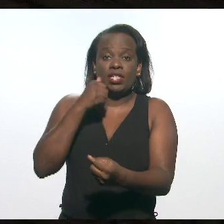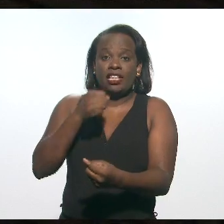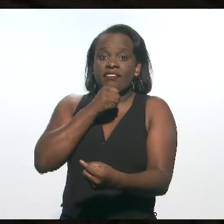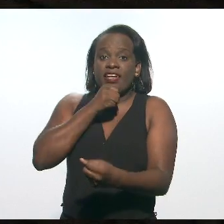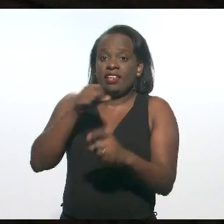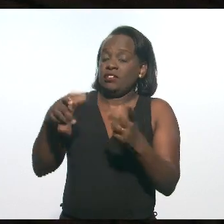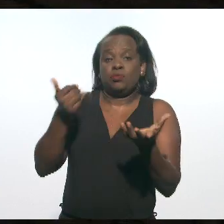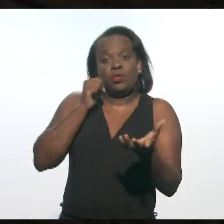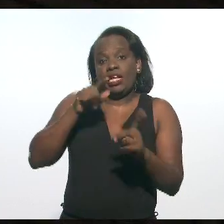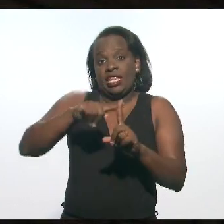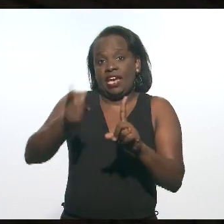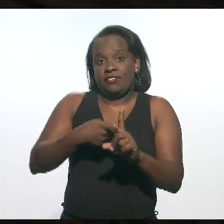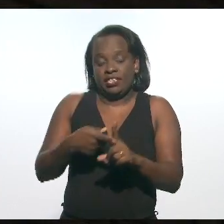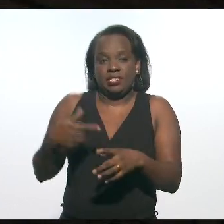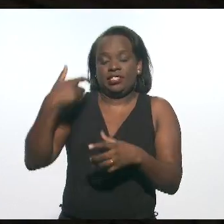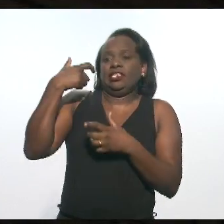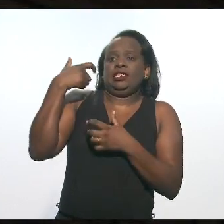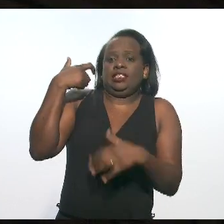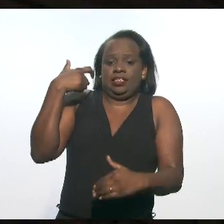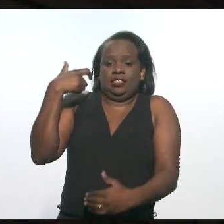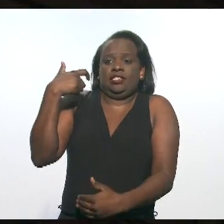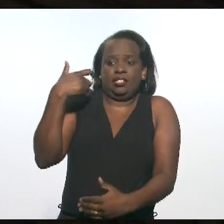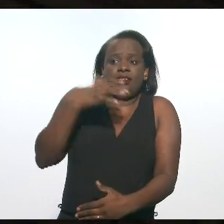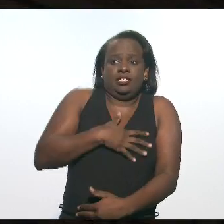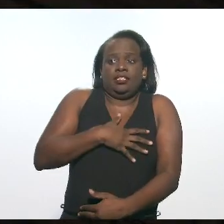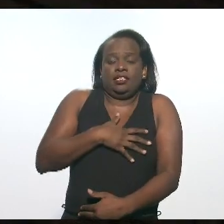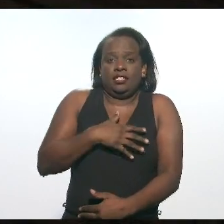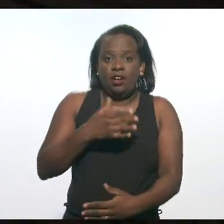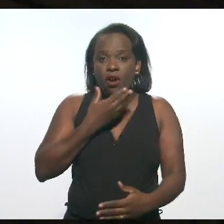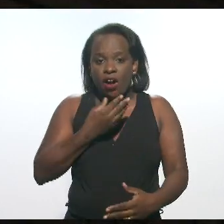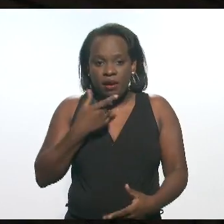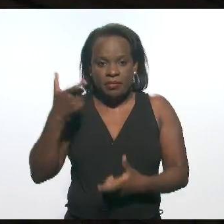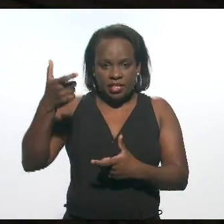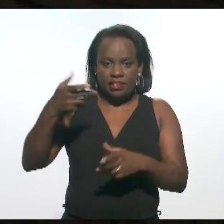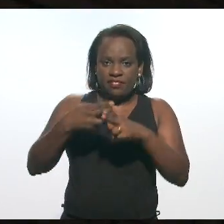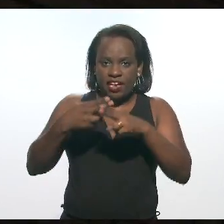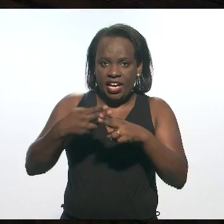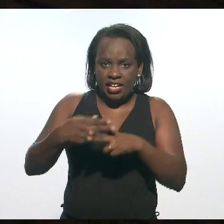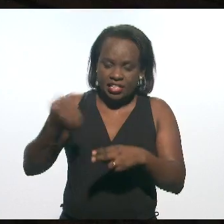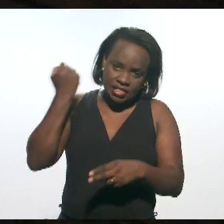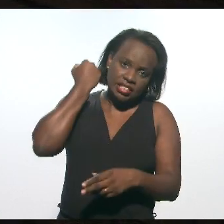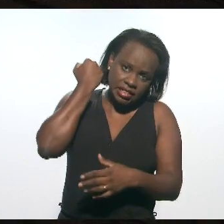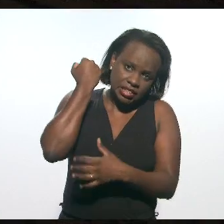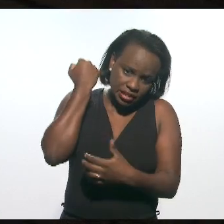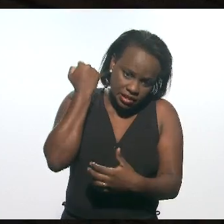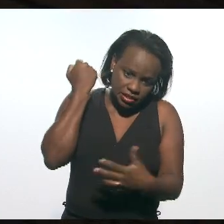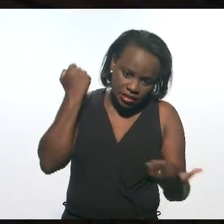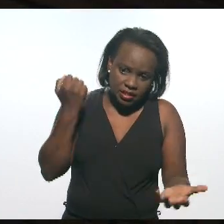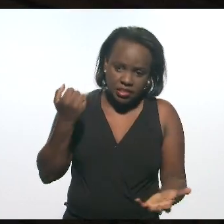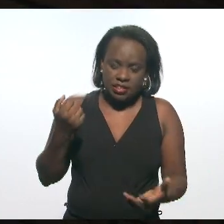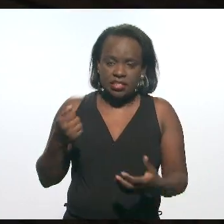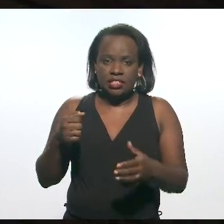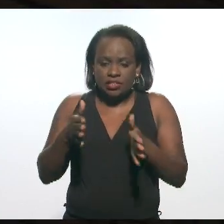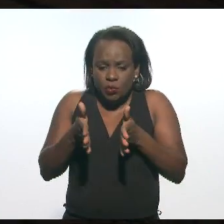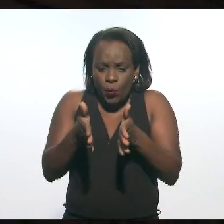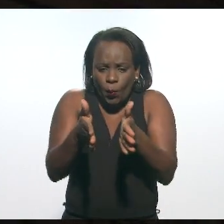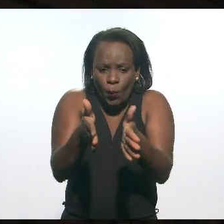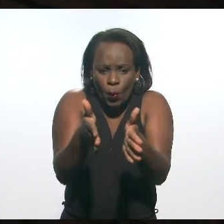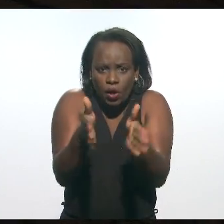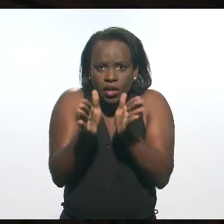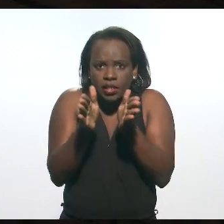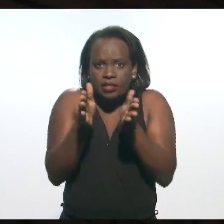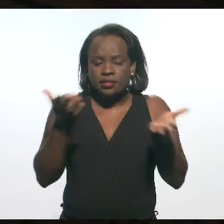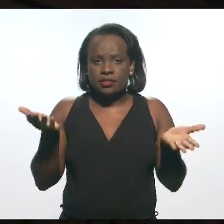uma senhora grávida e ali uma senhora grávida aquele cidadão aponta a carro aquela senhora não perco sem